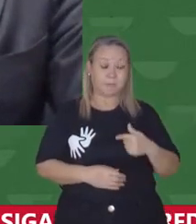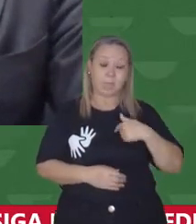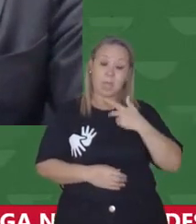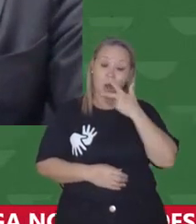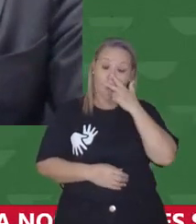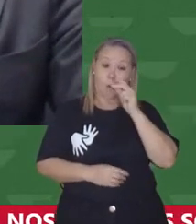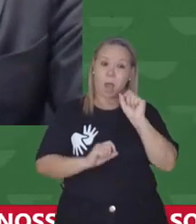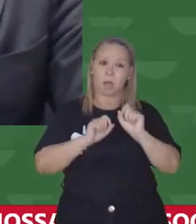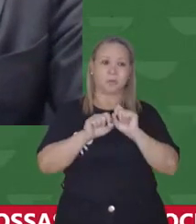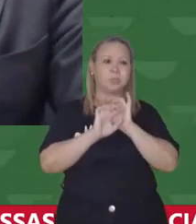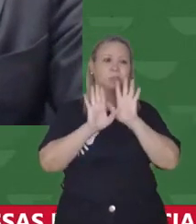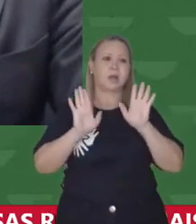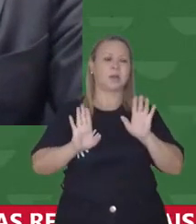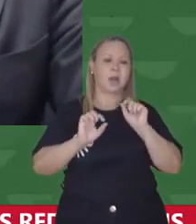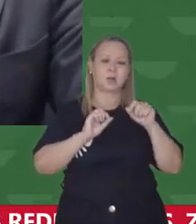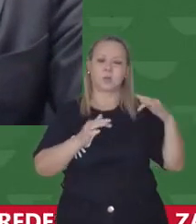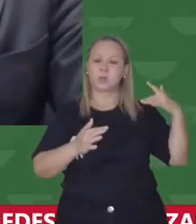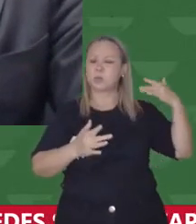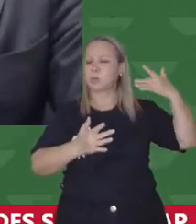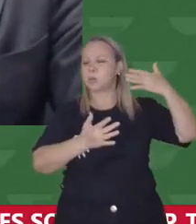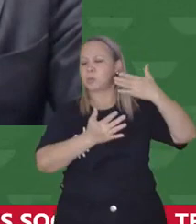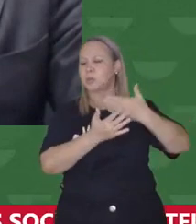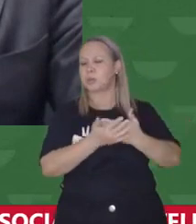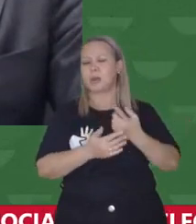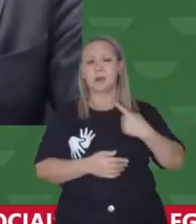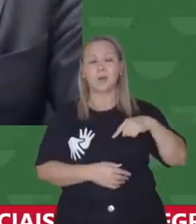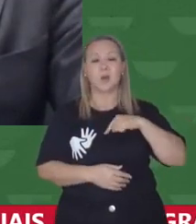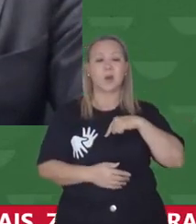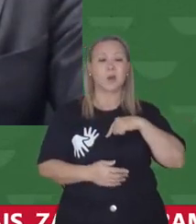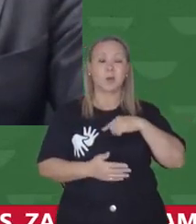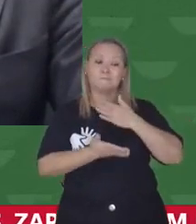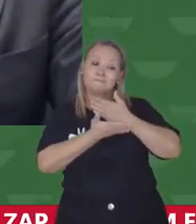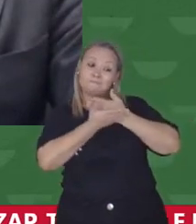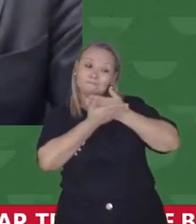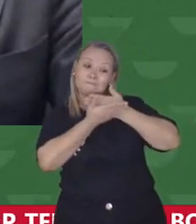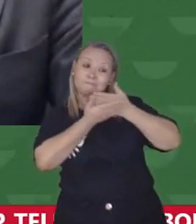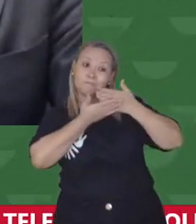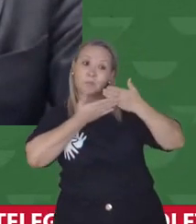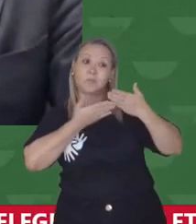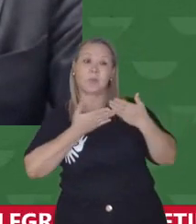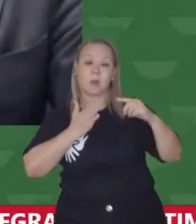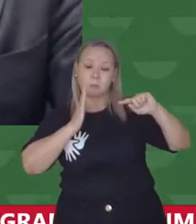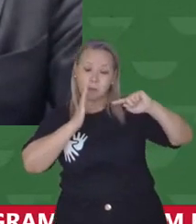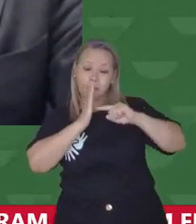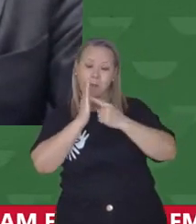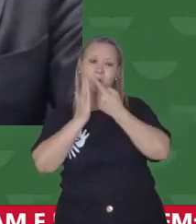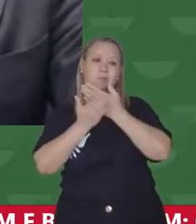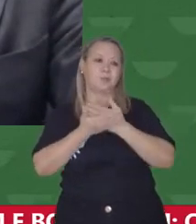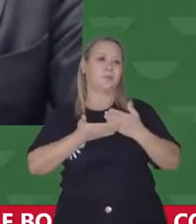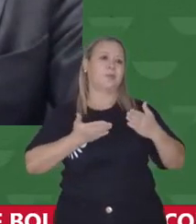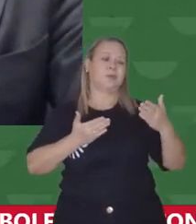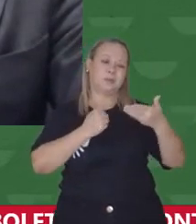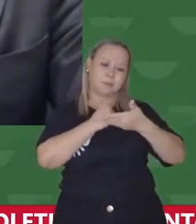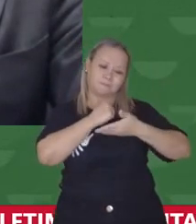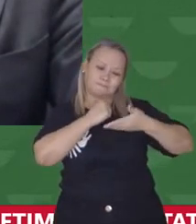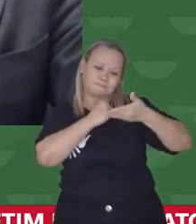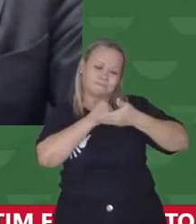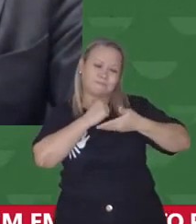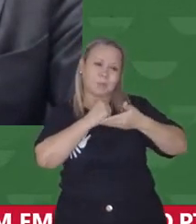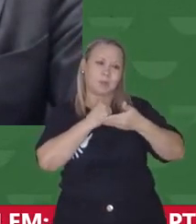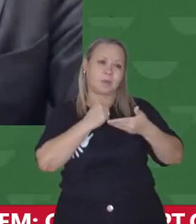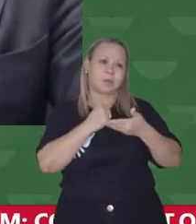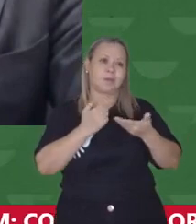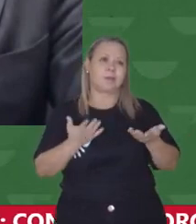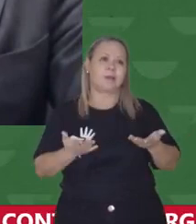que, obviamente, que o nosso legado, ele é o nosso ponto de partida fundamental, porque ele mostra